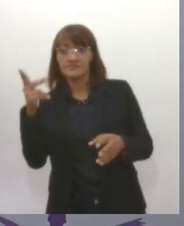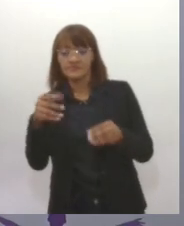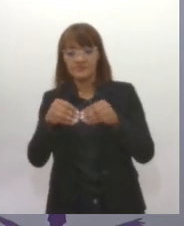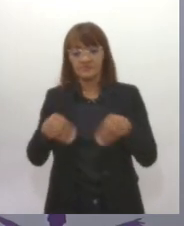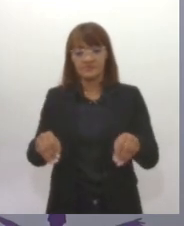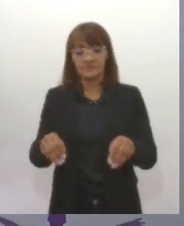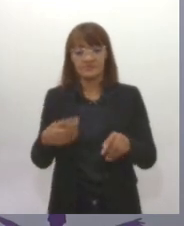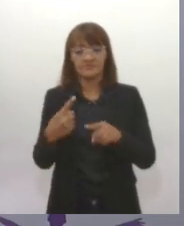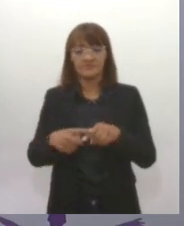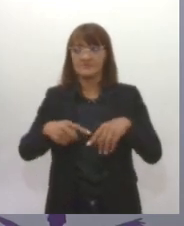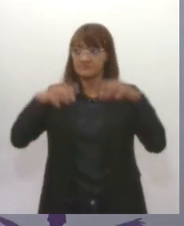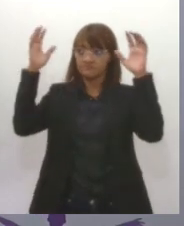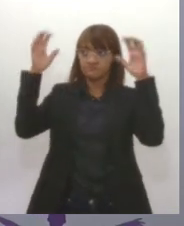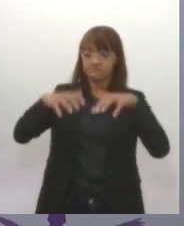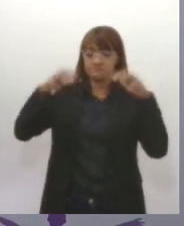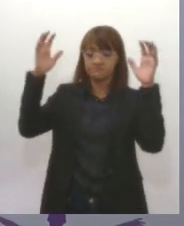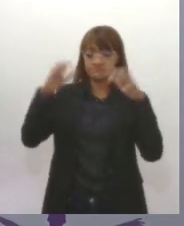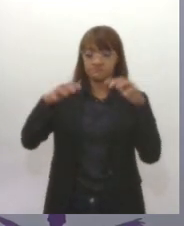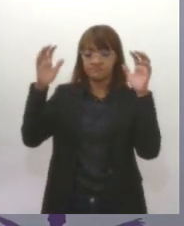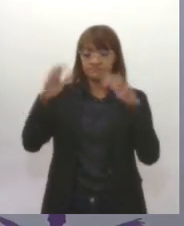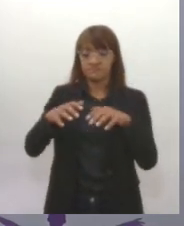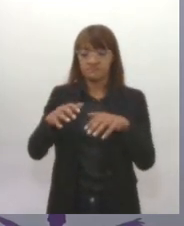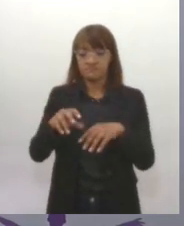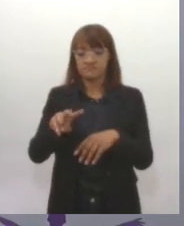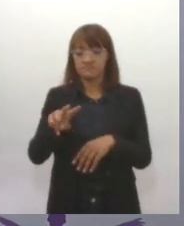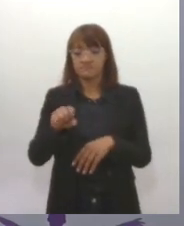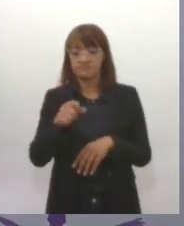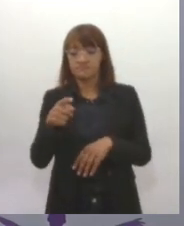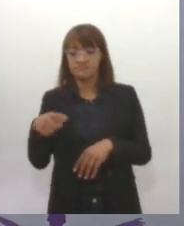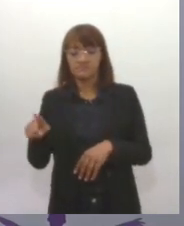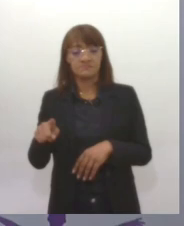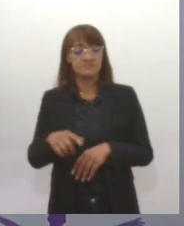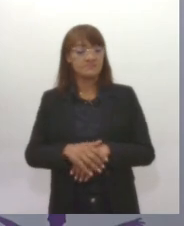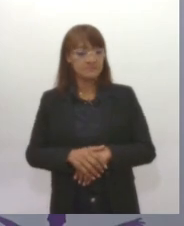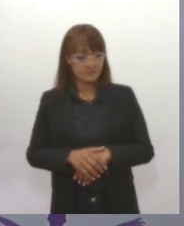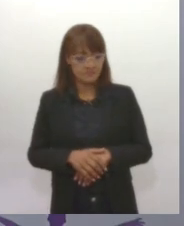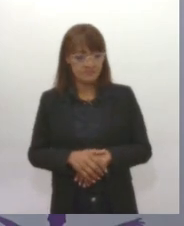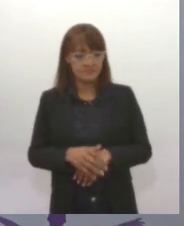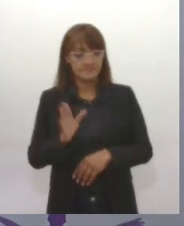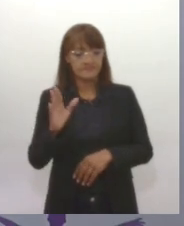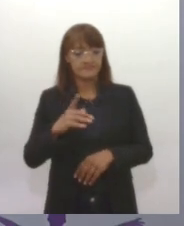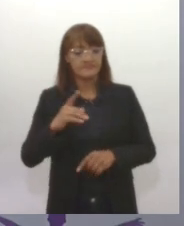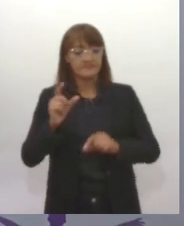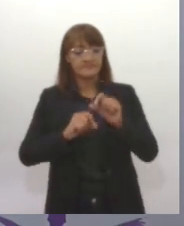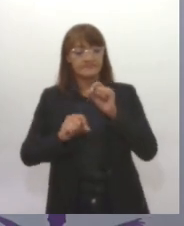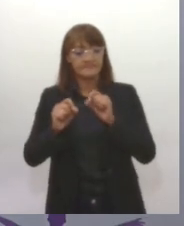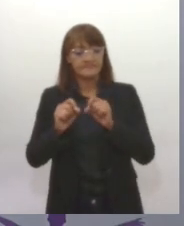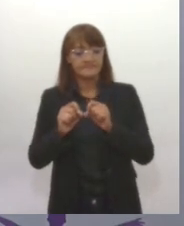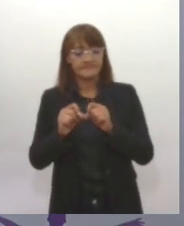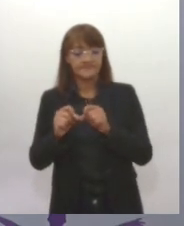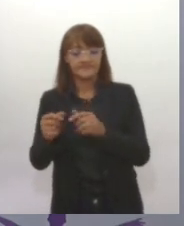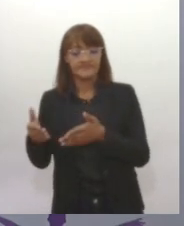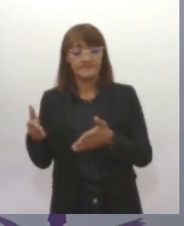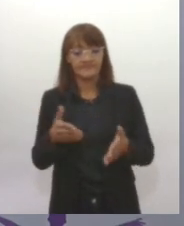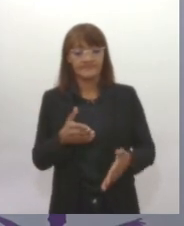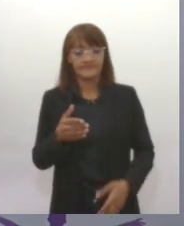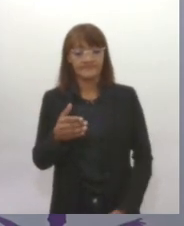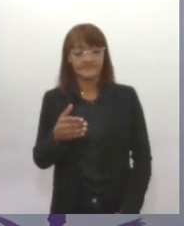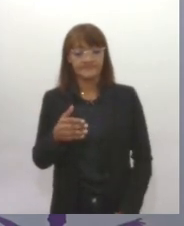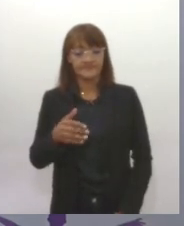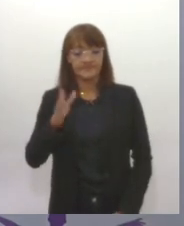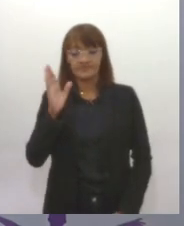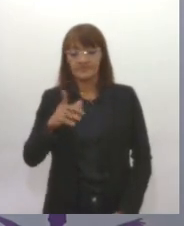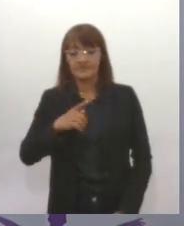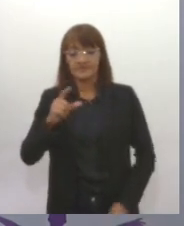esses desvios que provisórios foram feitos ali, né, se pegar uma chuva dessa de verão, possa ser que